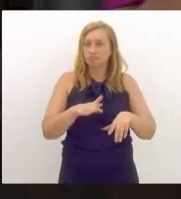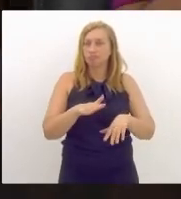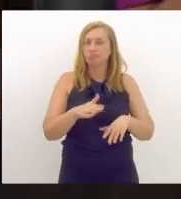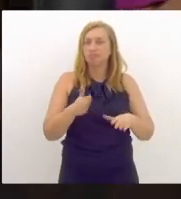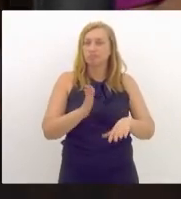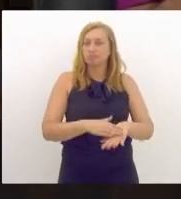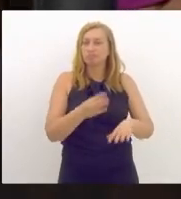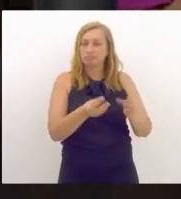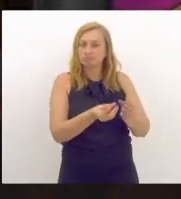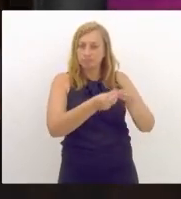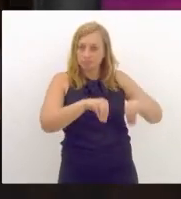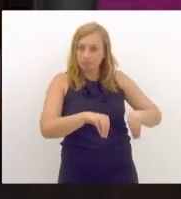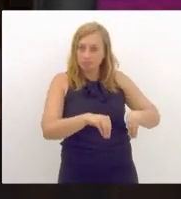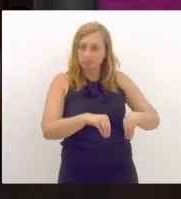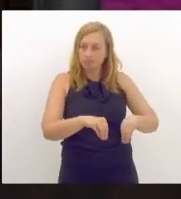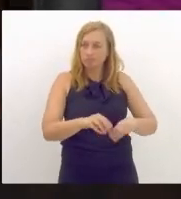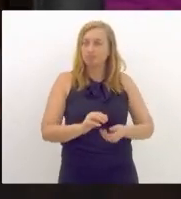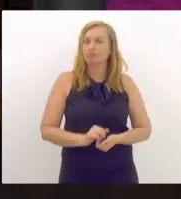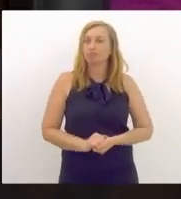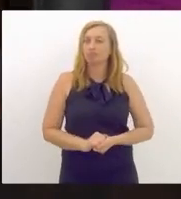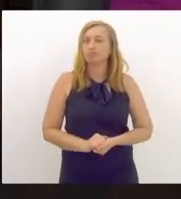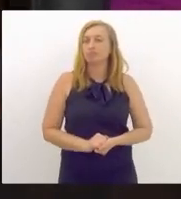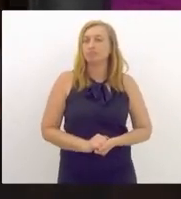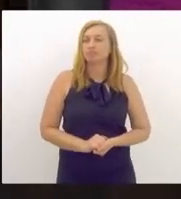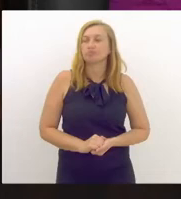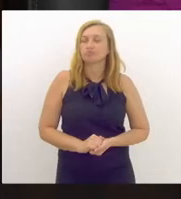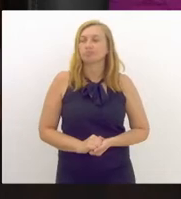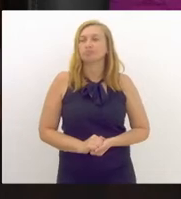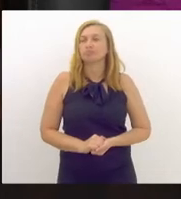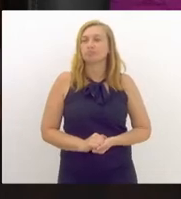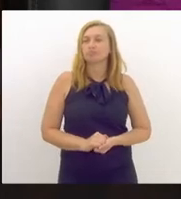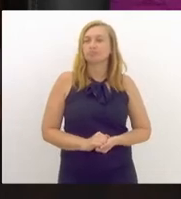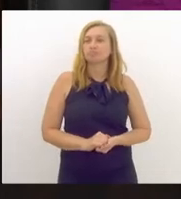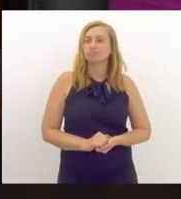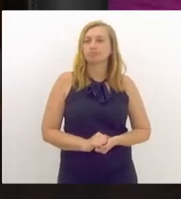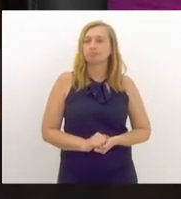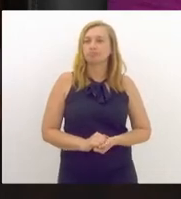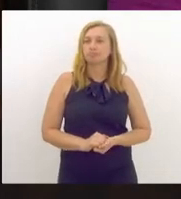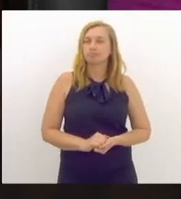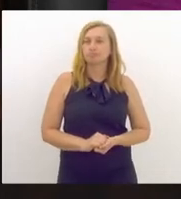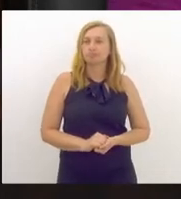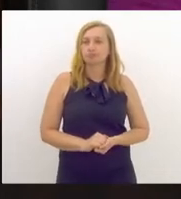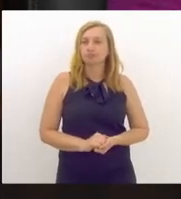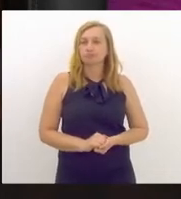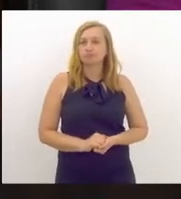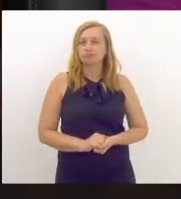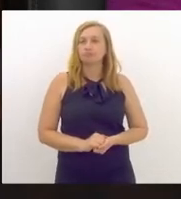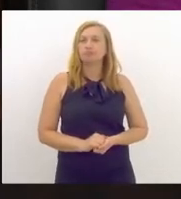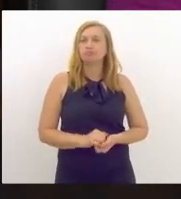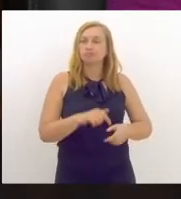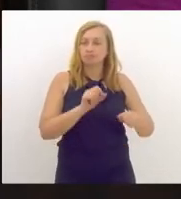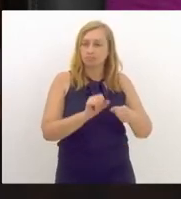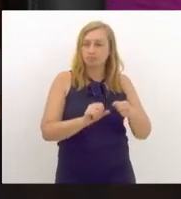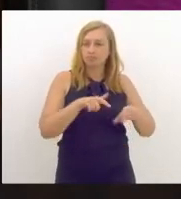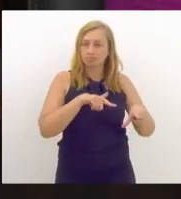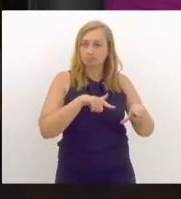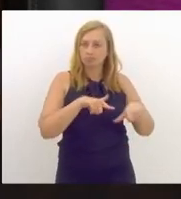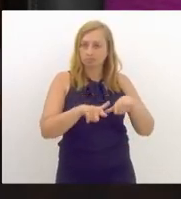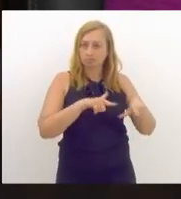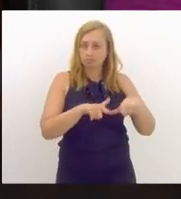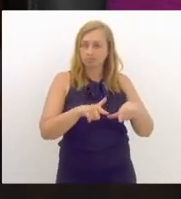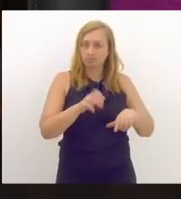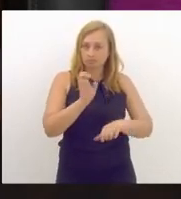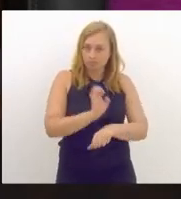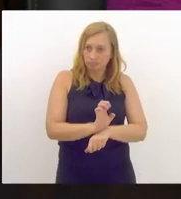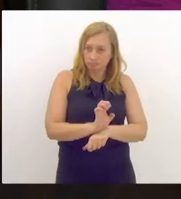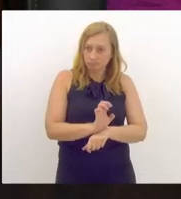prejudicados que os trabalhadores é os trabalhadores mesmo que que fazem o trabalho para com o